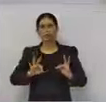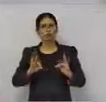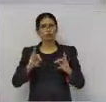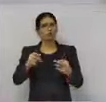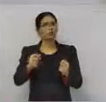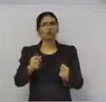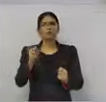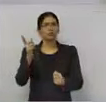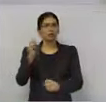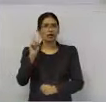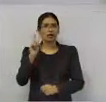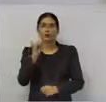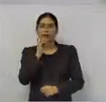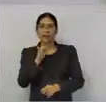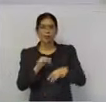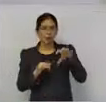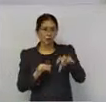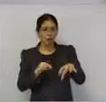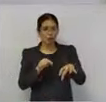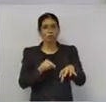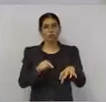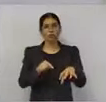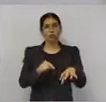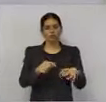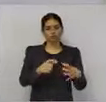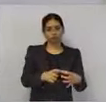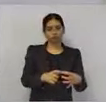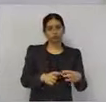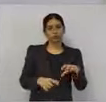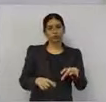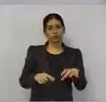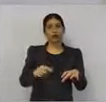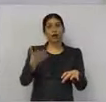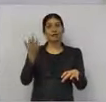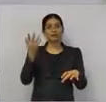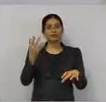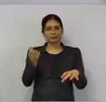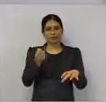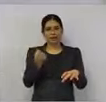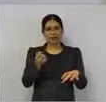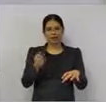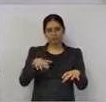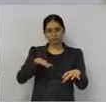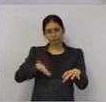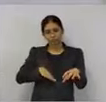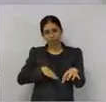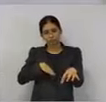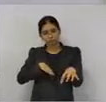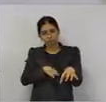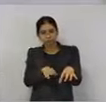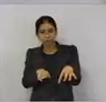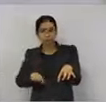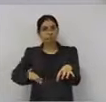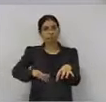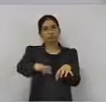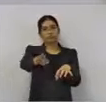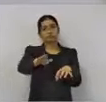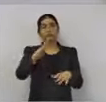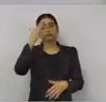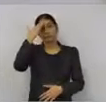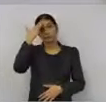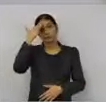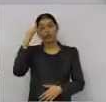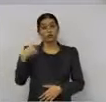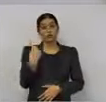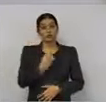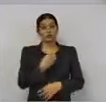vão seguir as normatizações que o CETRAN, que a Secretaria de Transporte vai fazer, que o DETRAN vai